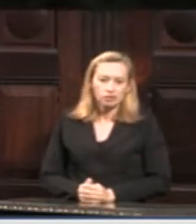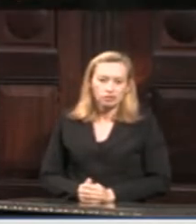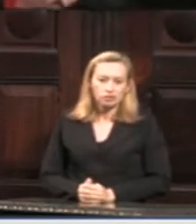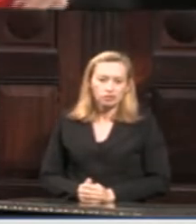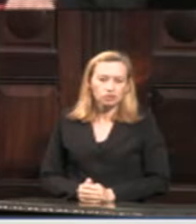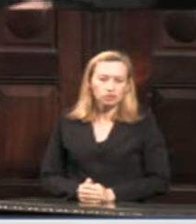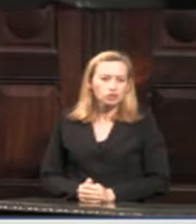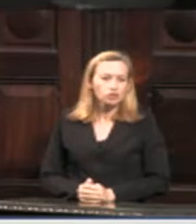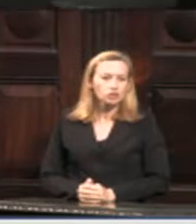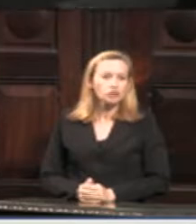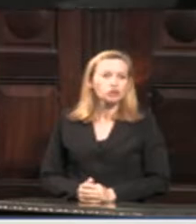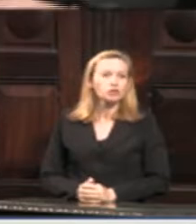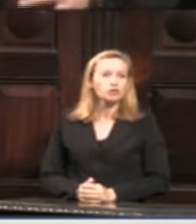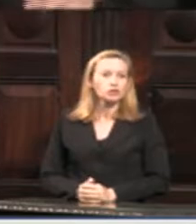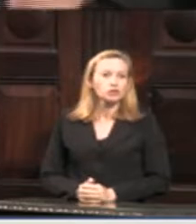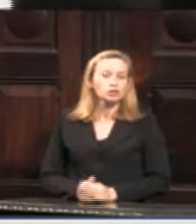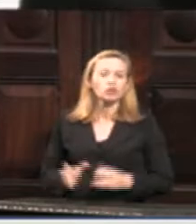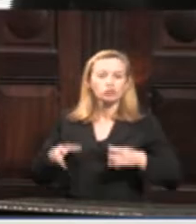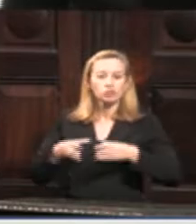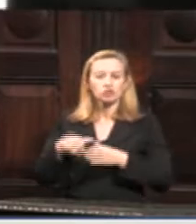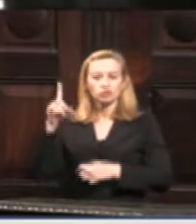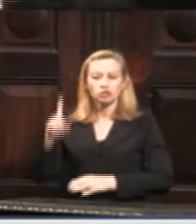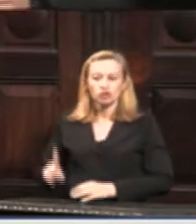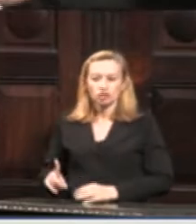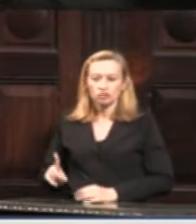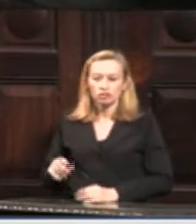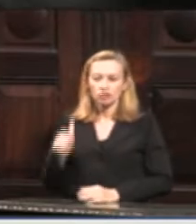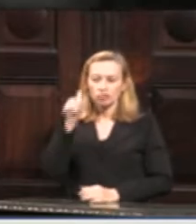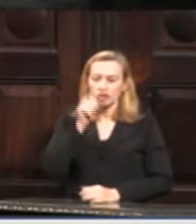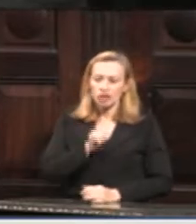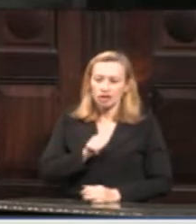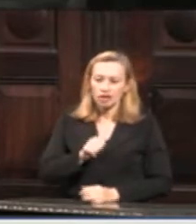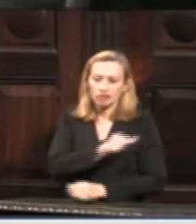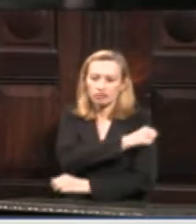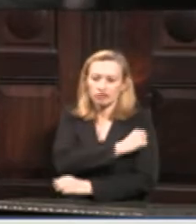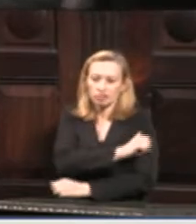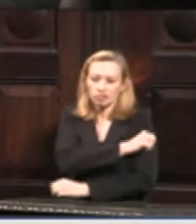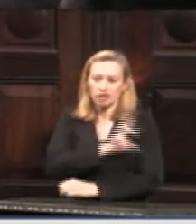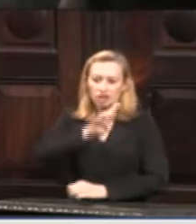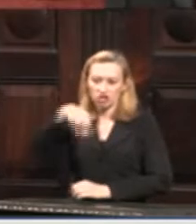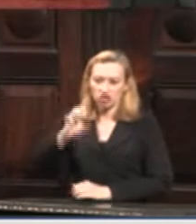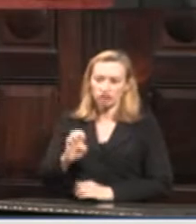Pela Comissão de Direito da Mulher, deputada enfermeira Rejane.